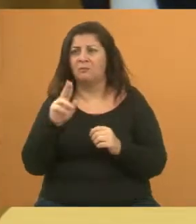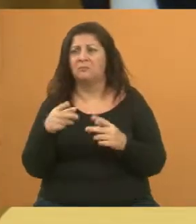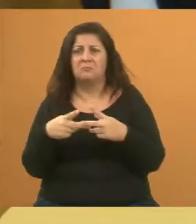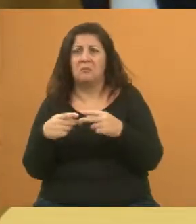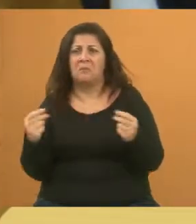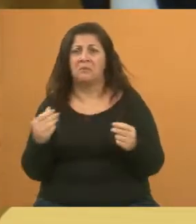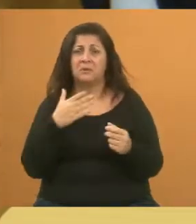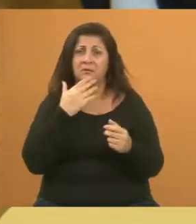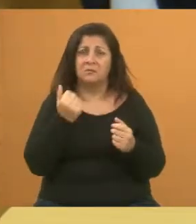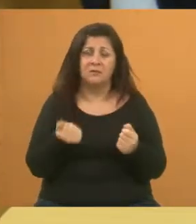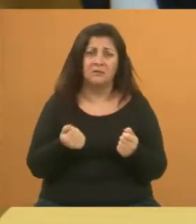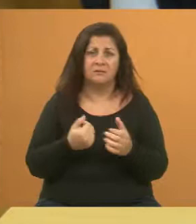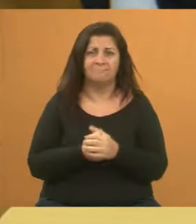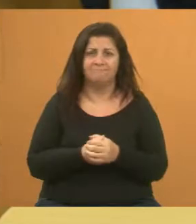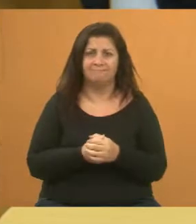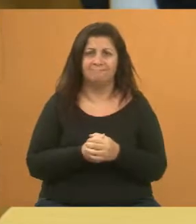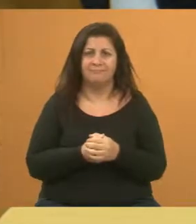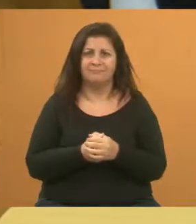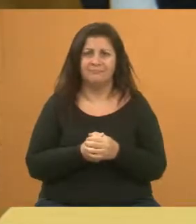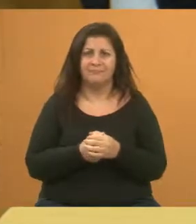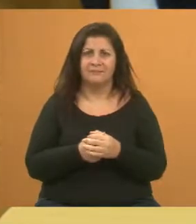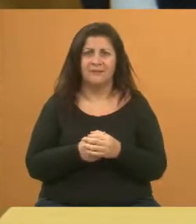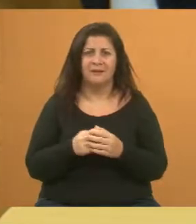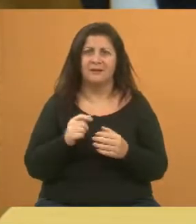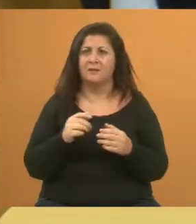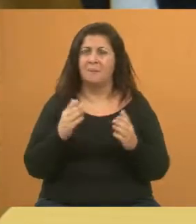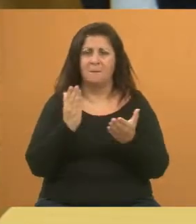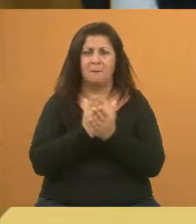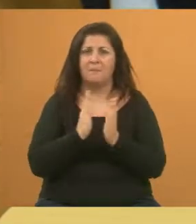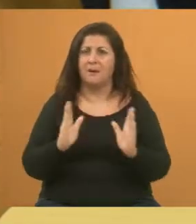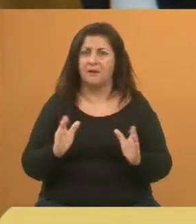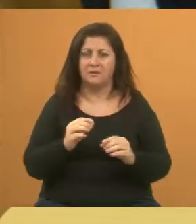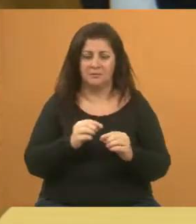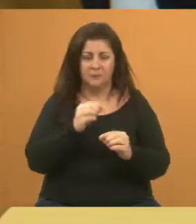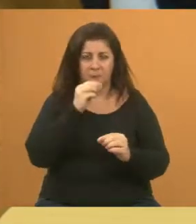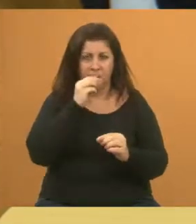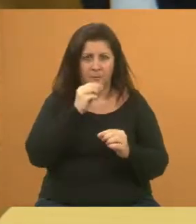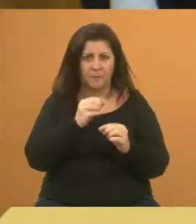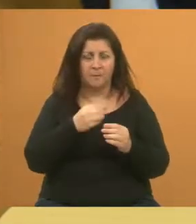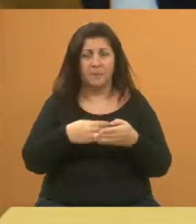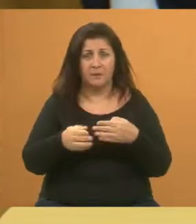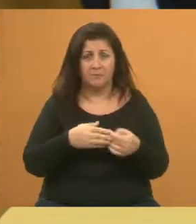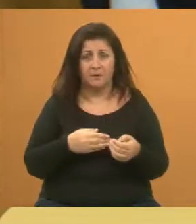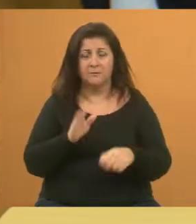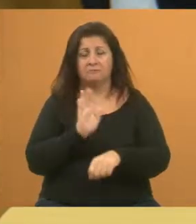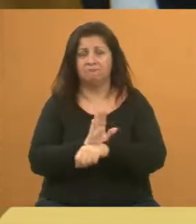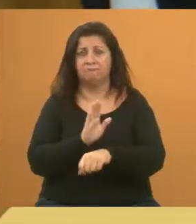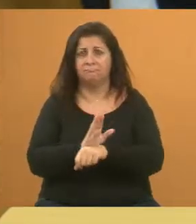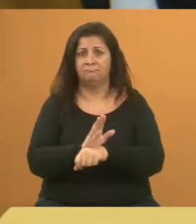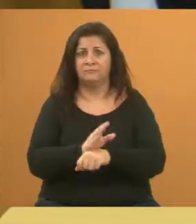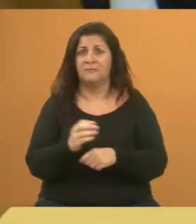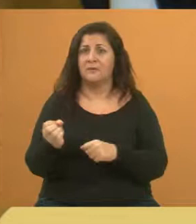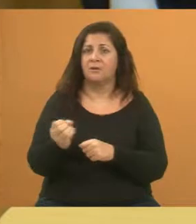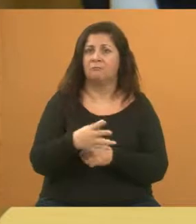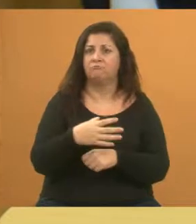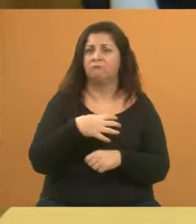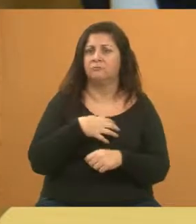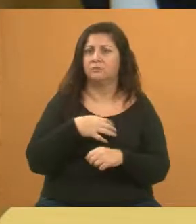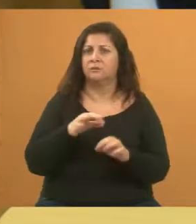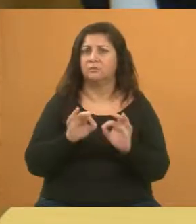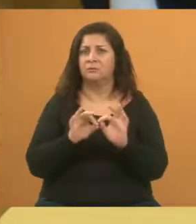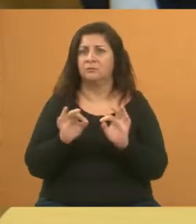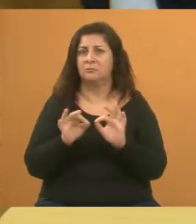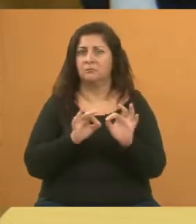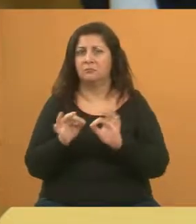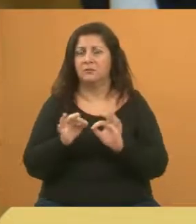poluentes e a criação de dificuldades à utilização de canudos plásticos. Certamente contribuirá para a adoção de novas formas de fabricação de